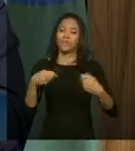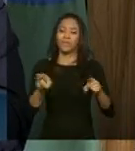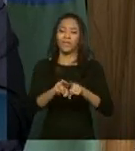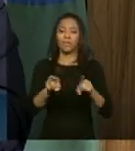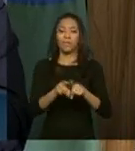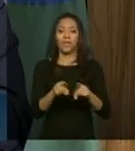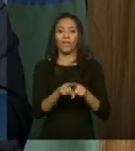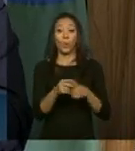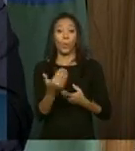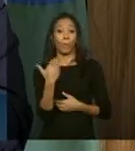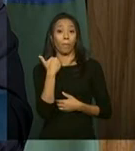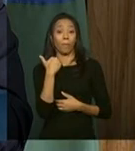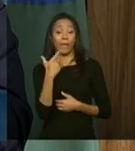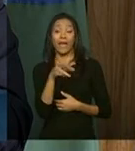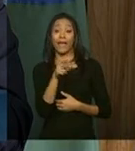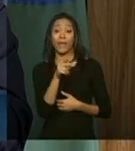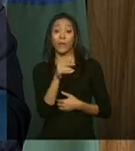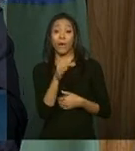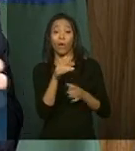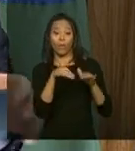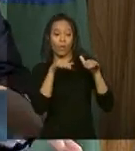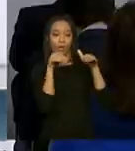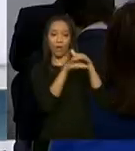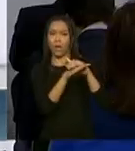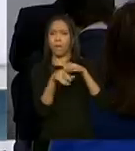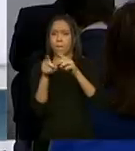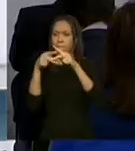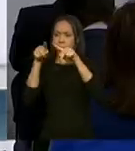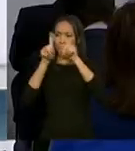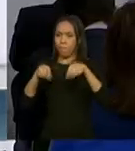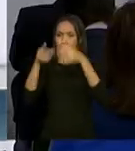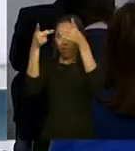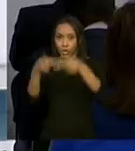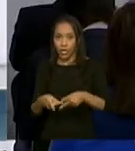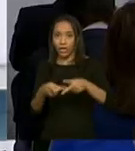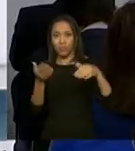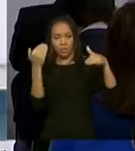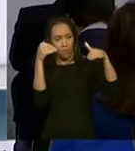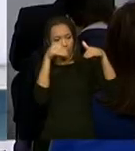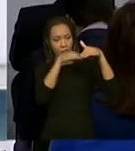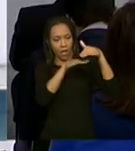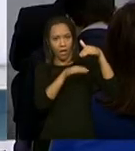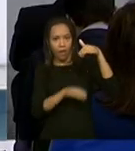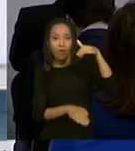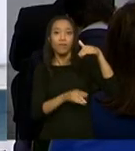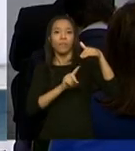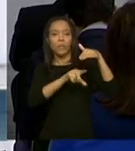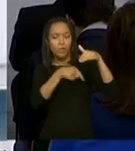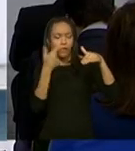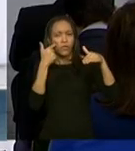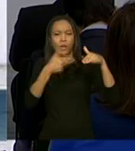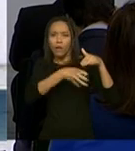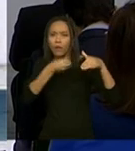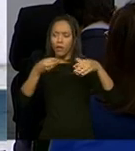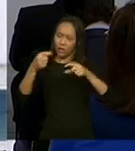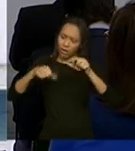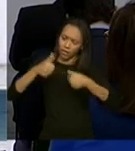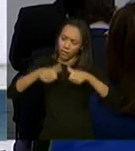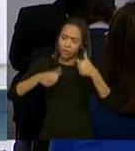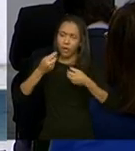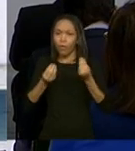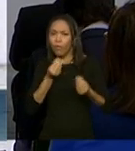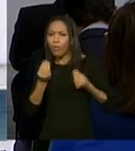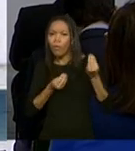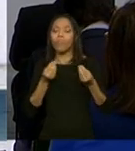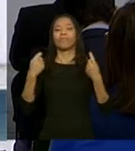o Dr. Gerdau sempre menciona e que eu concordo inteiramente com ele, né? Como é que a gente agiliza os projetos e usar o poder de compra do Estado já